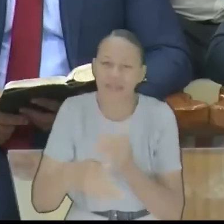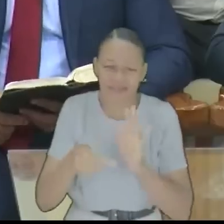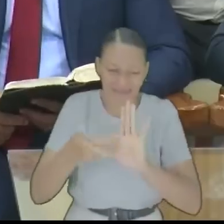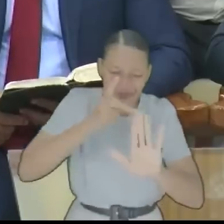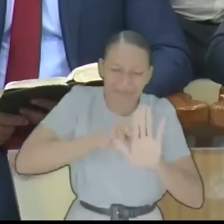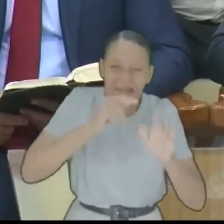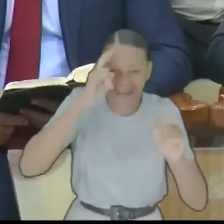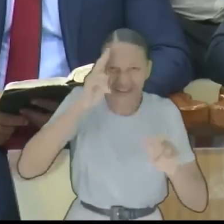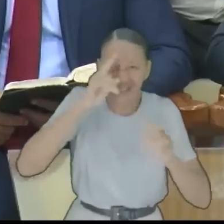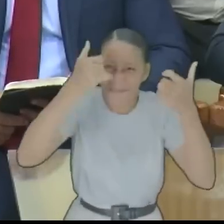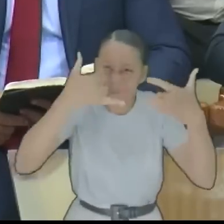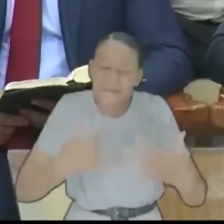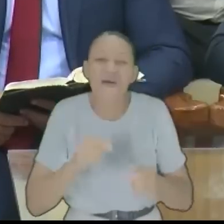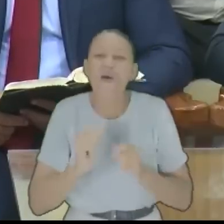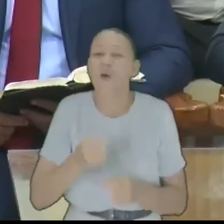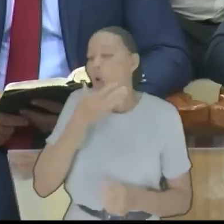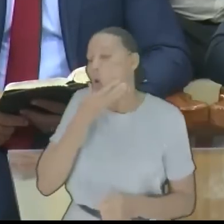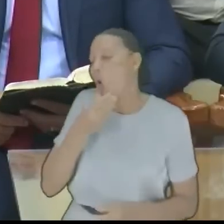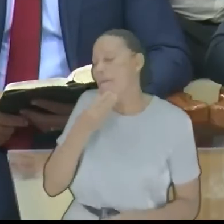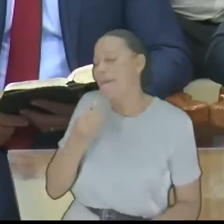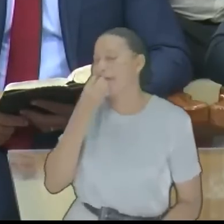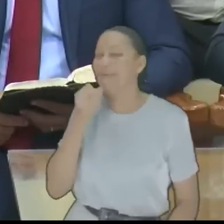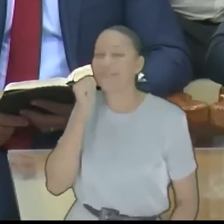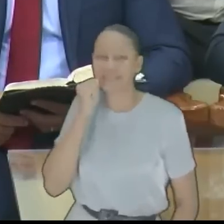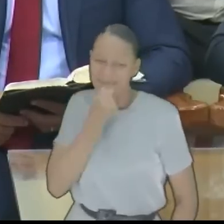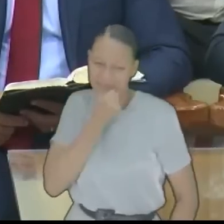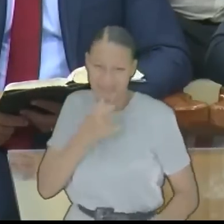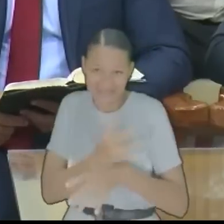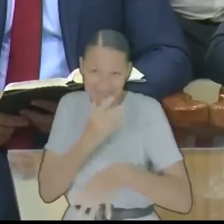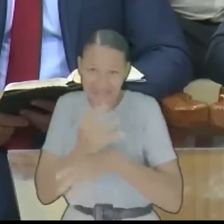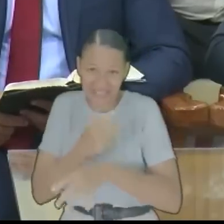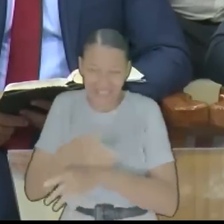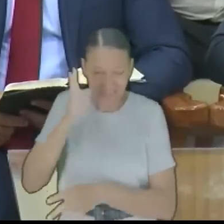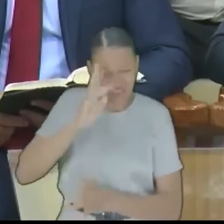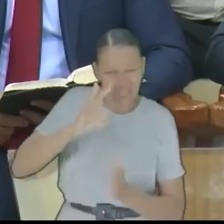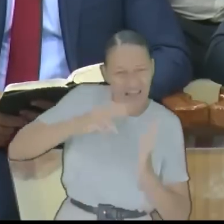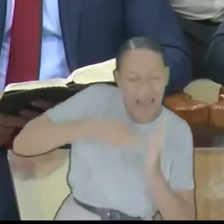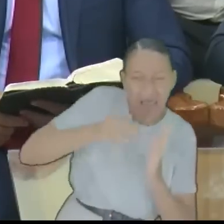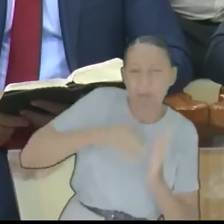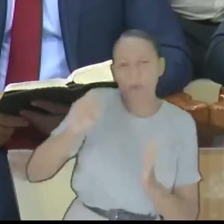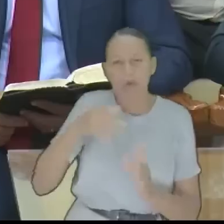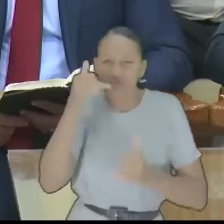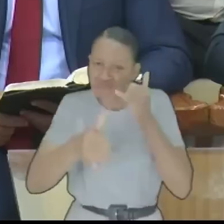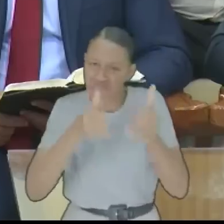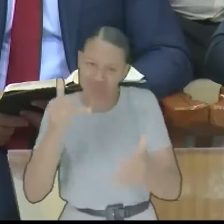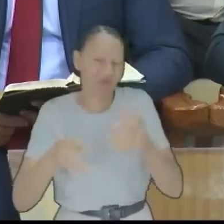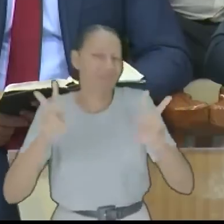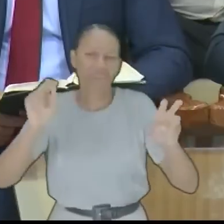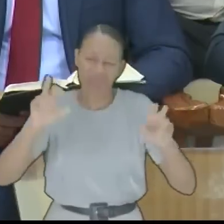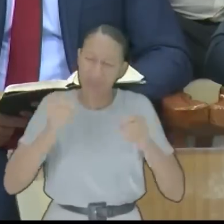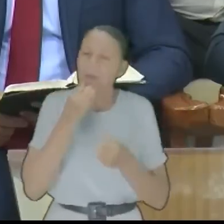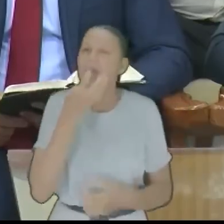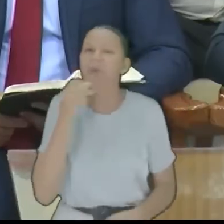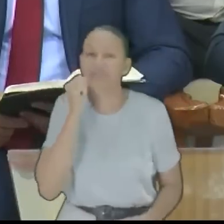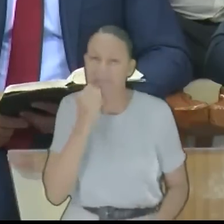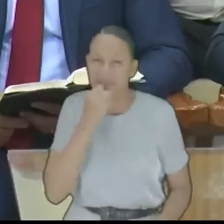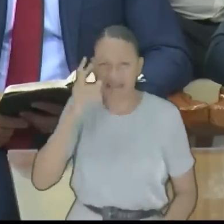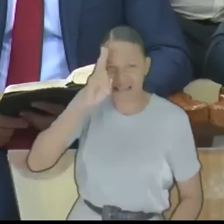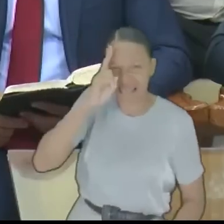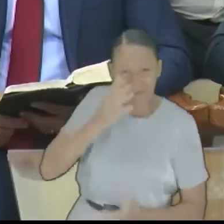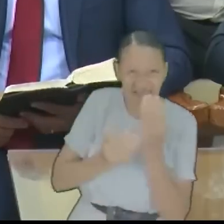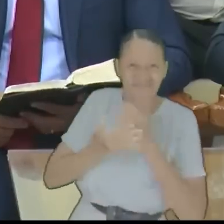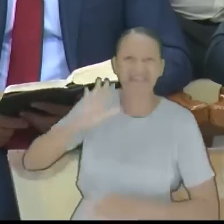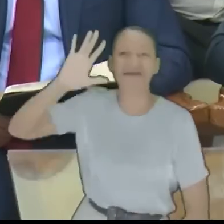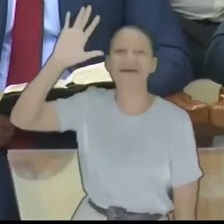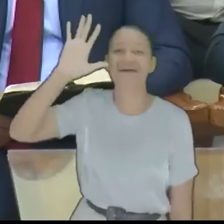parábola do bom samaritano? Quem já ouviu ou já leu a parábola do bom samaritano? Levante a mão. Glória a